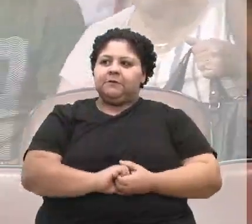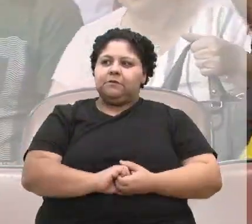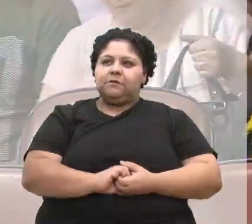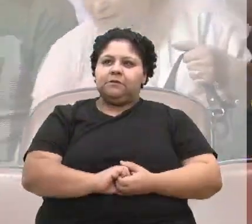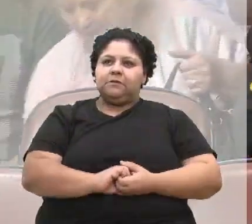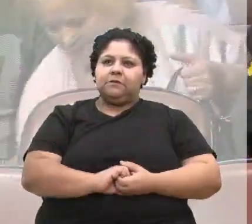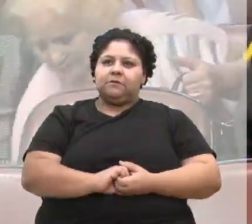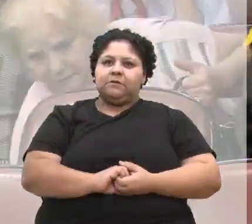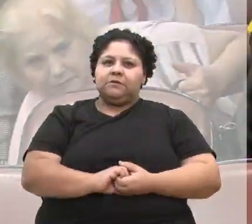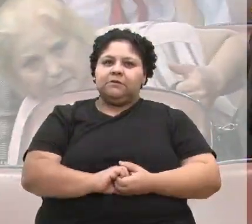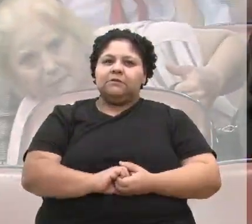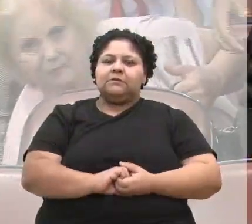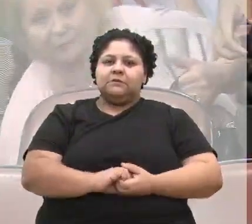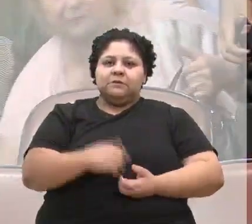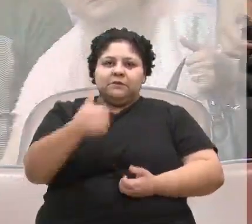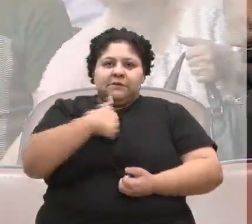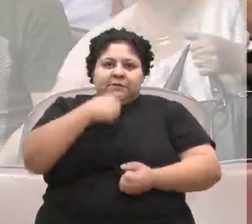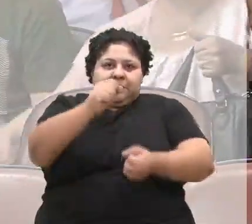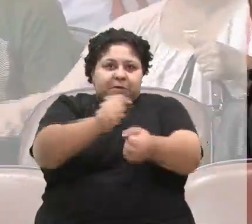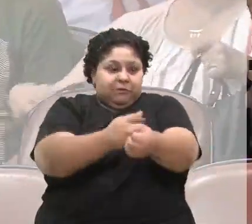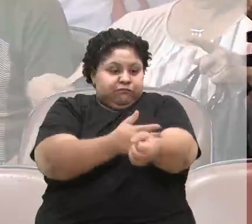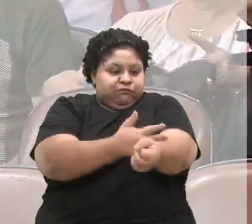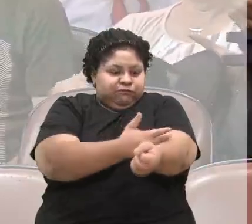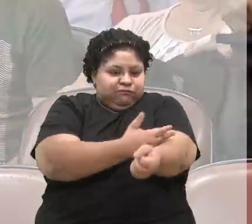eu, arrepiado estou aqui,